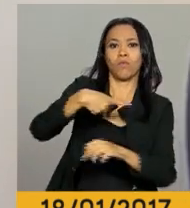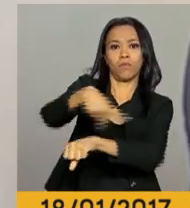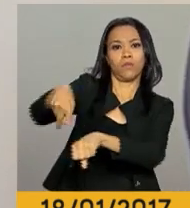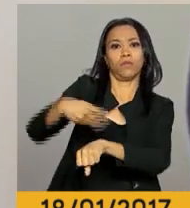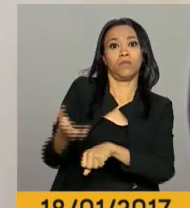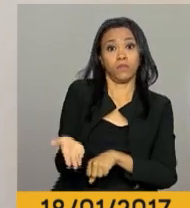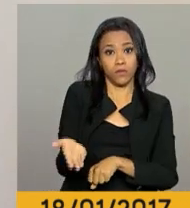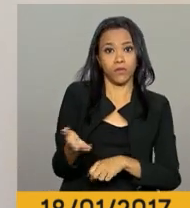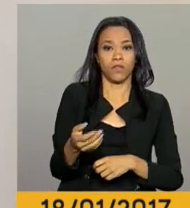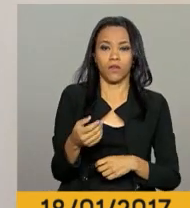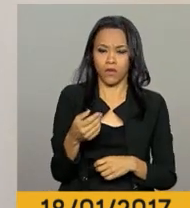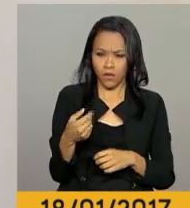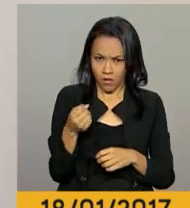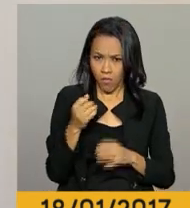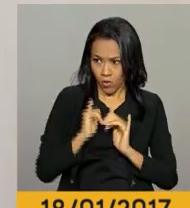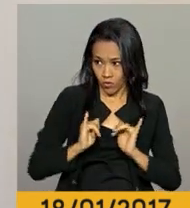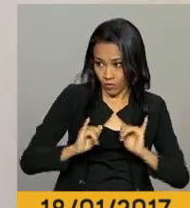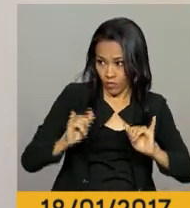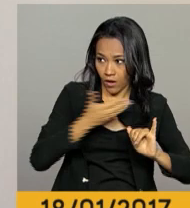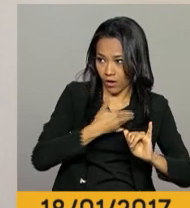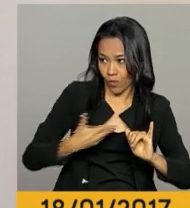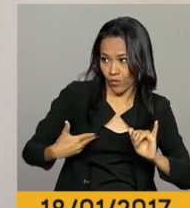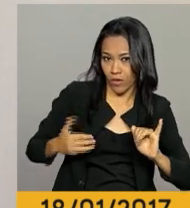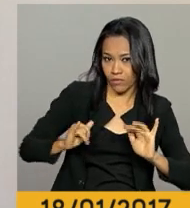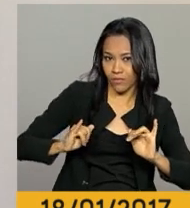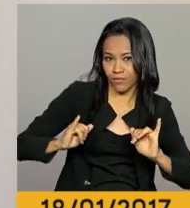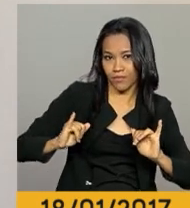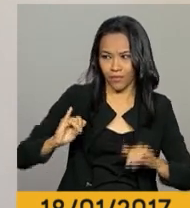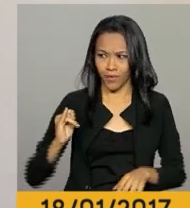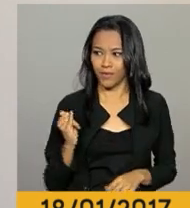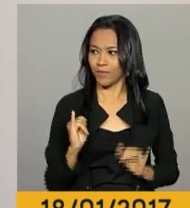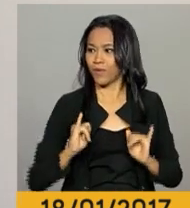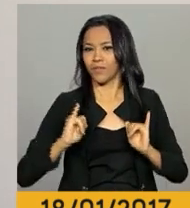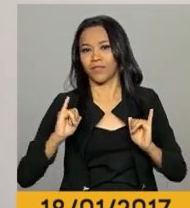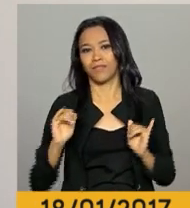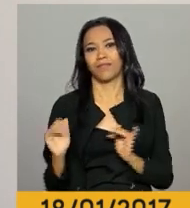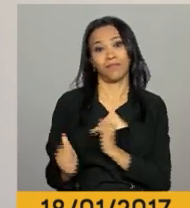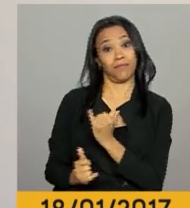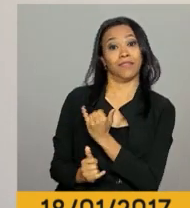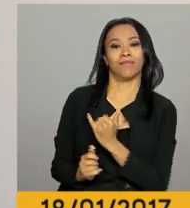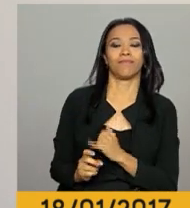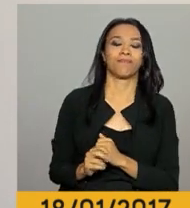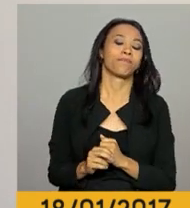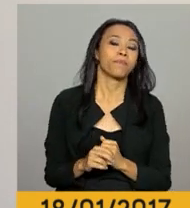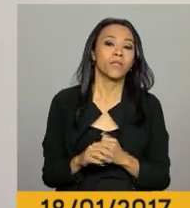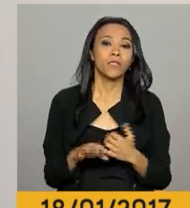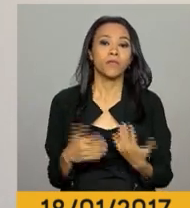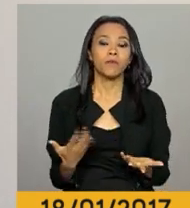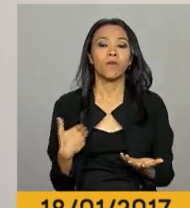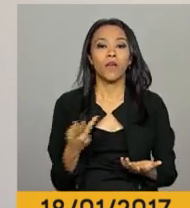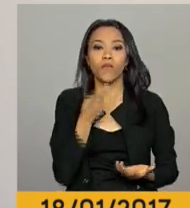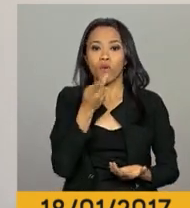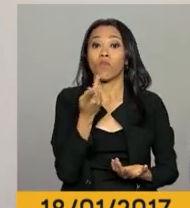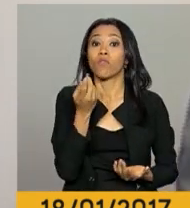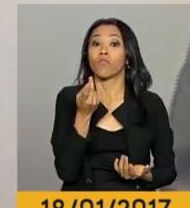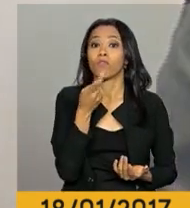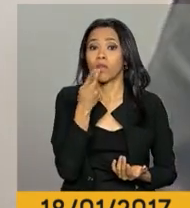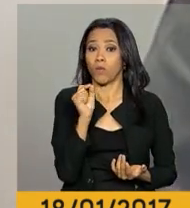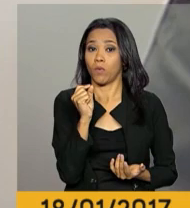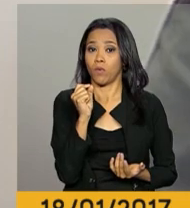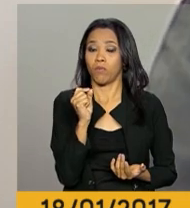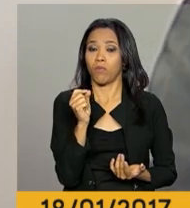e posso fazer uma propaganda do governo aqui né mas olhe eu vou dizer a vocês o